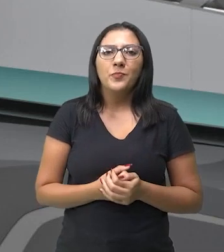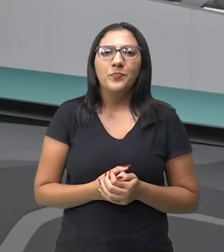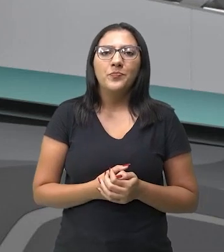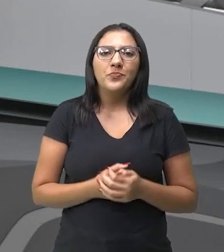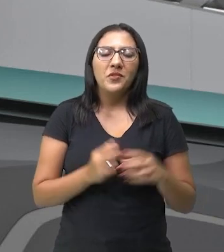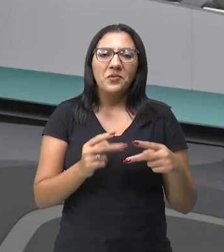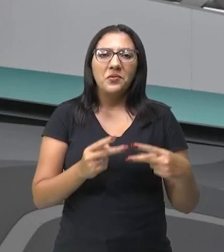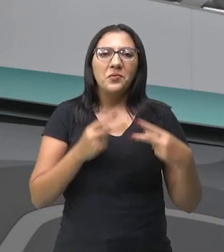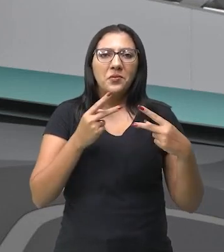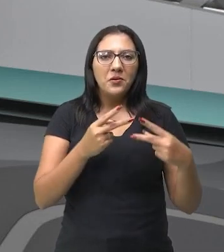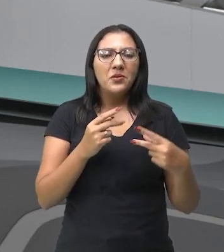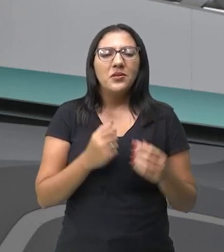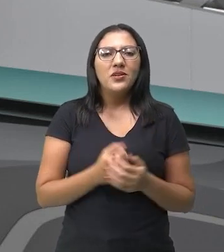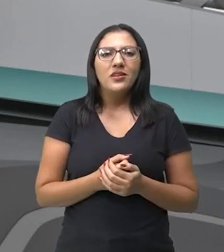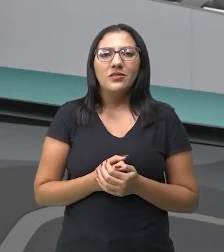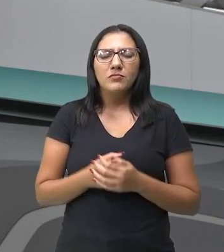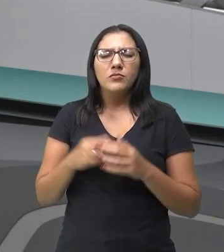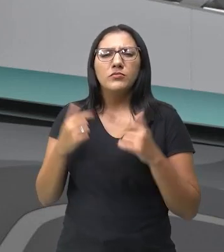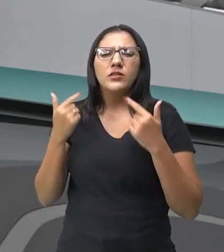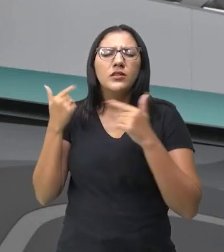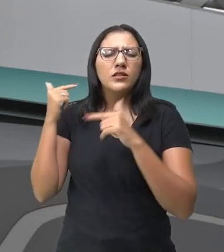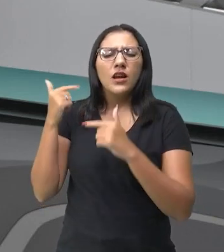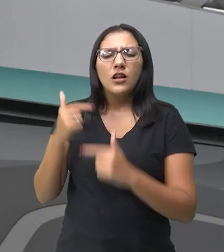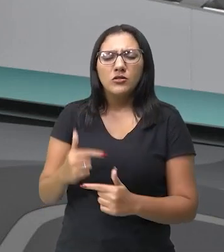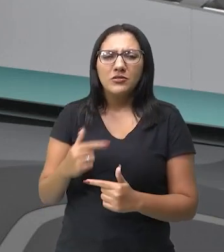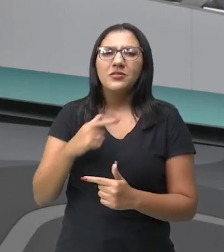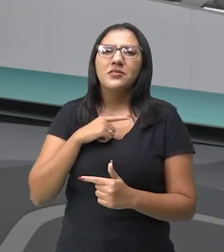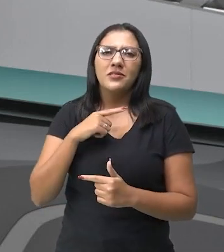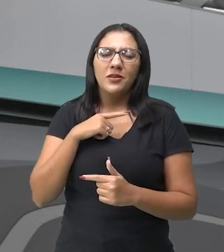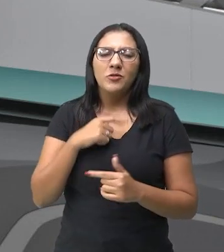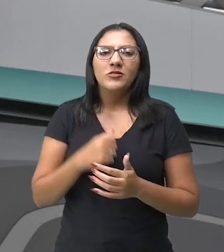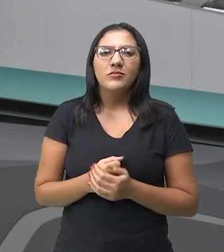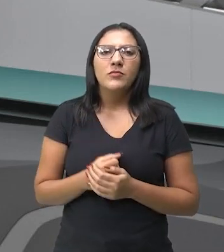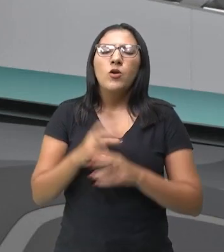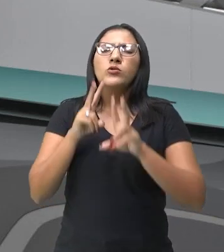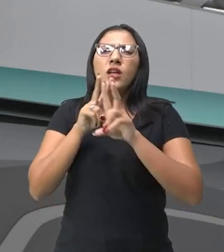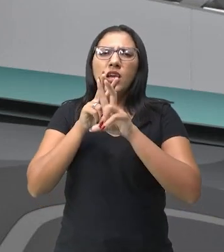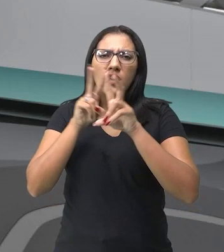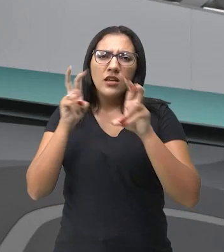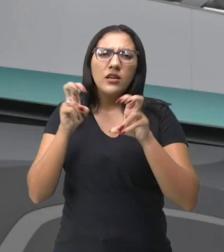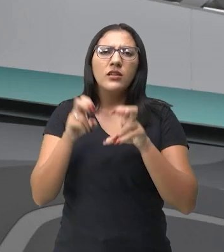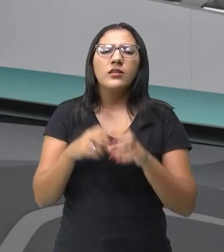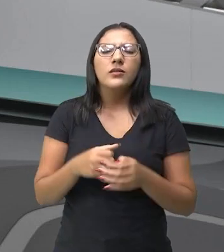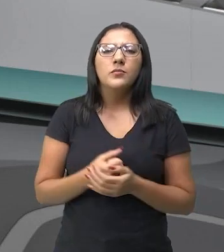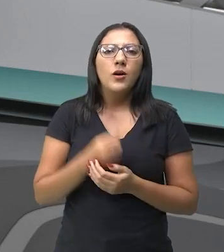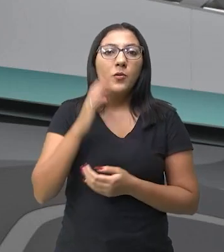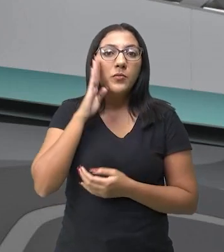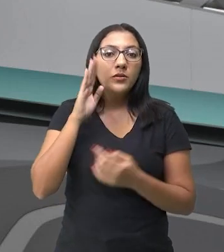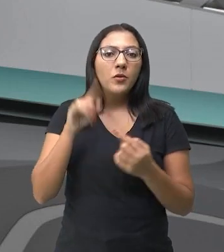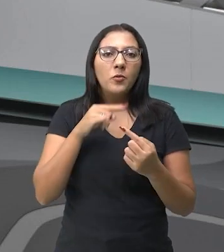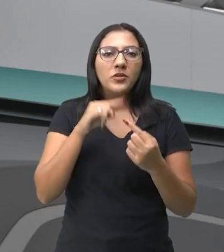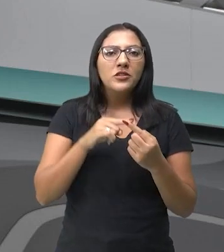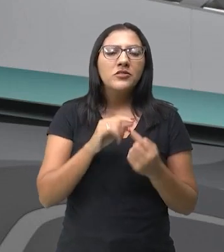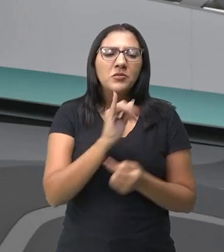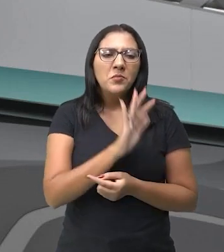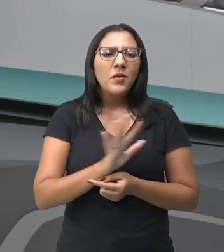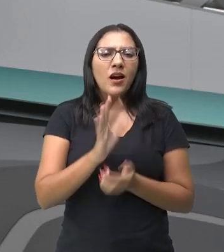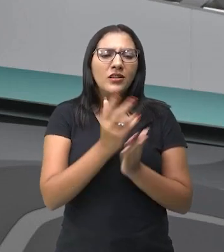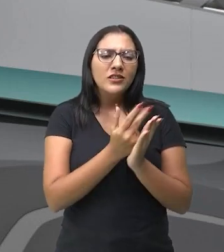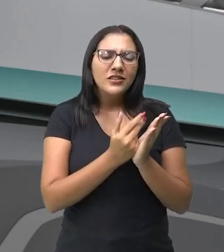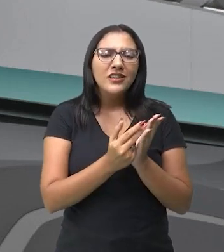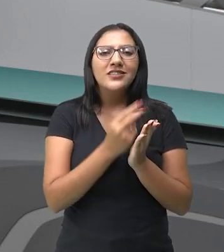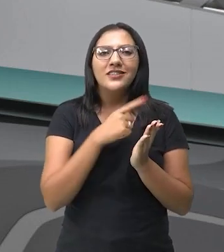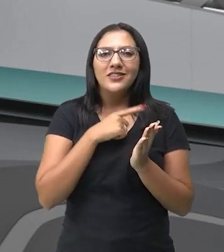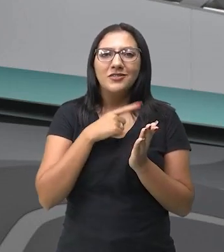da imagem, enfim, que já é bastante coisa, né? Então, para além desse infográfico tradicional, ele vai também